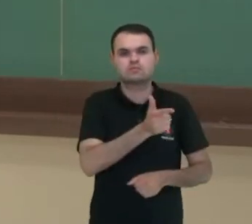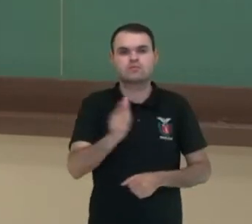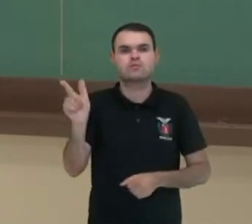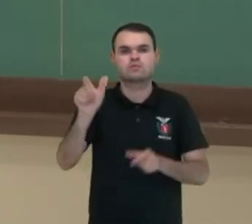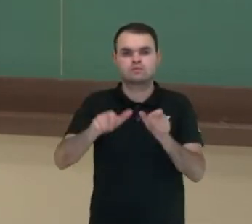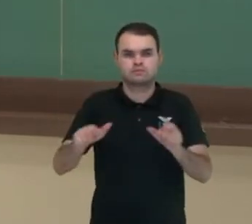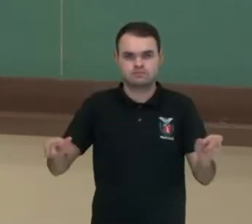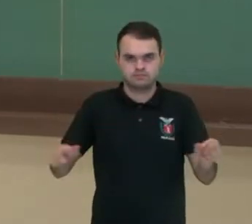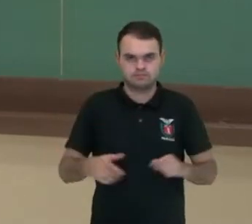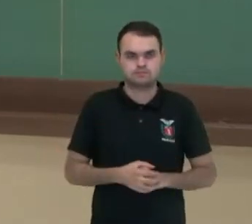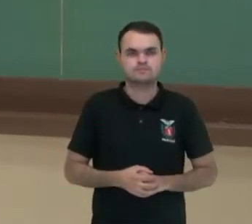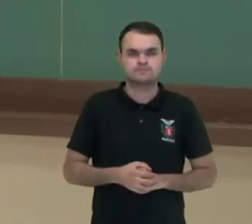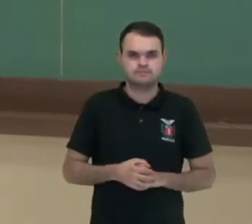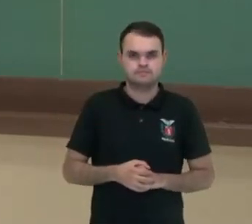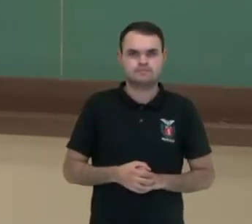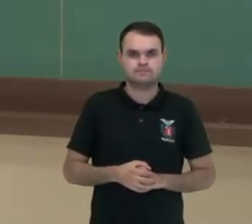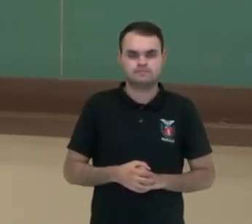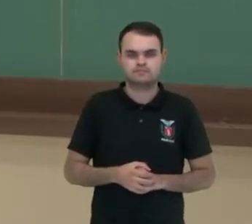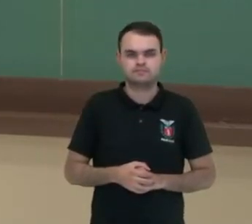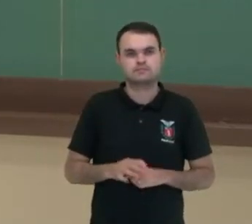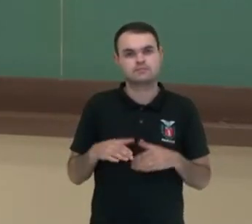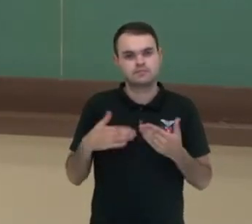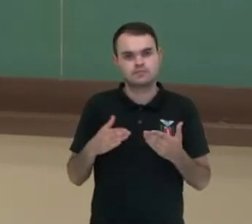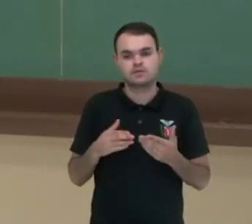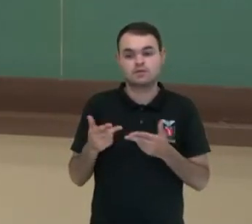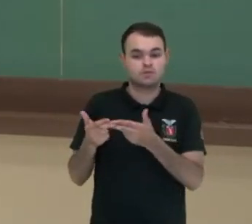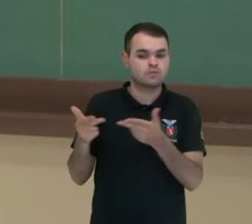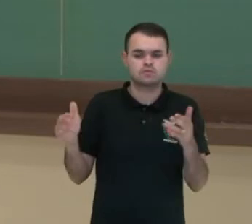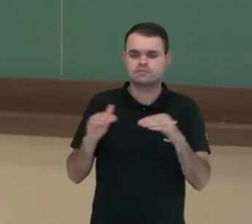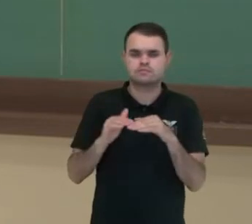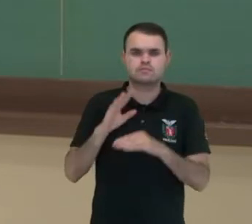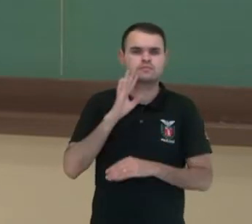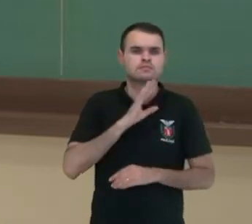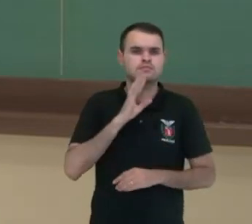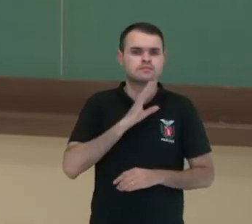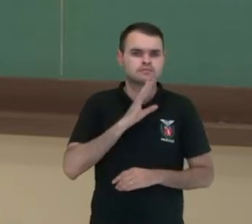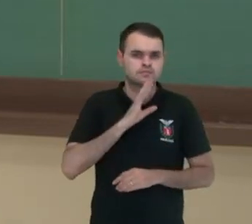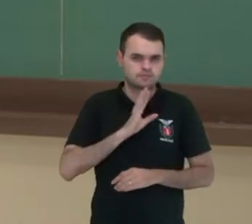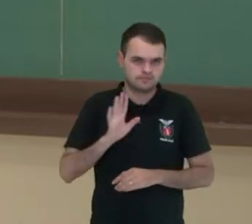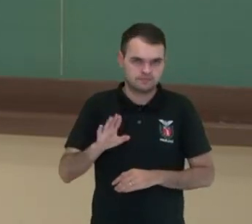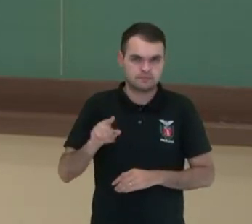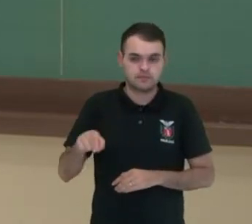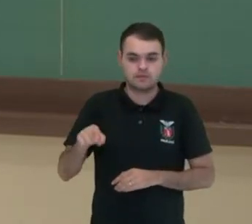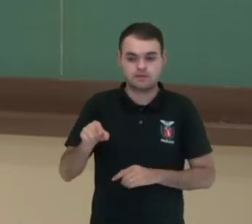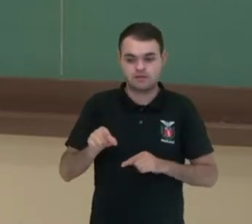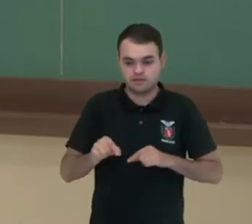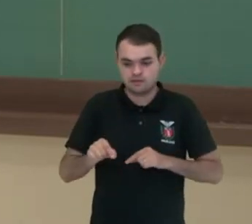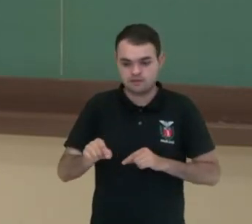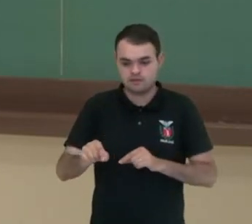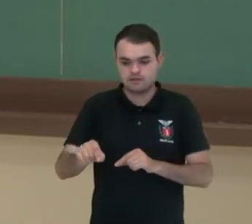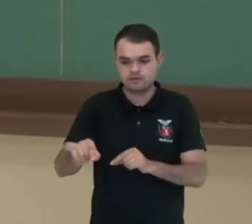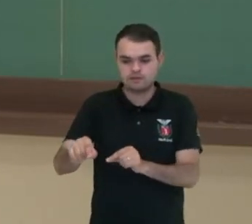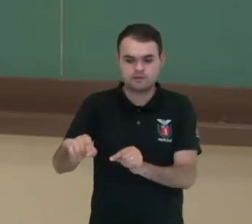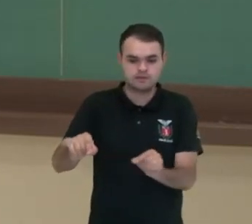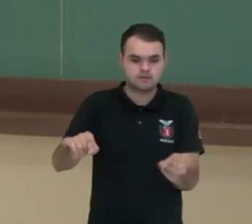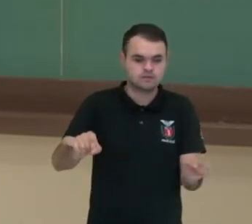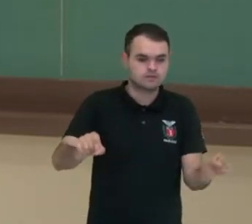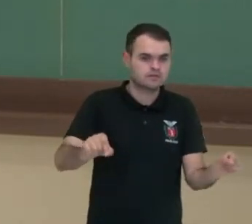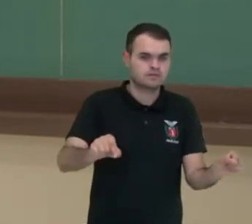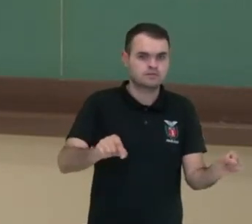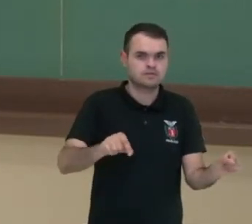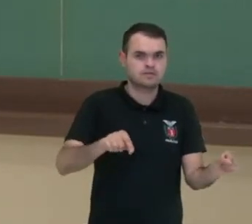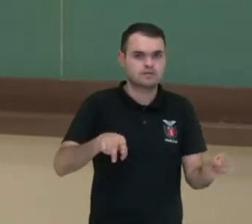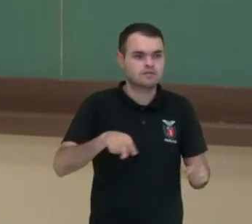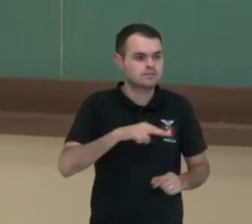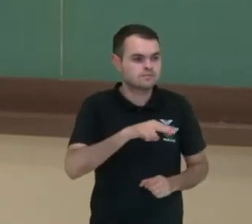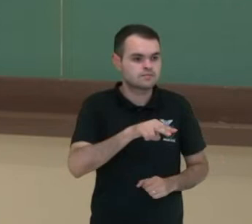personagens, certo? Então, foi a coisa, né? Foi a que escapuliu da procissão, ela estava olhando para